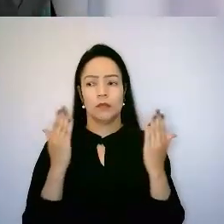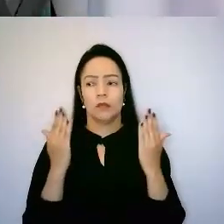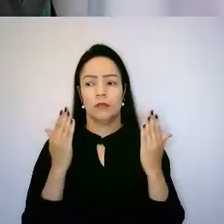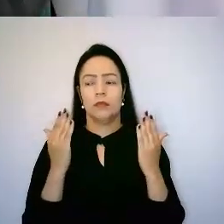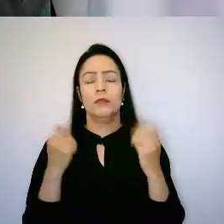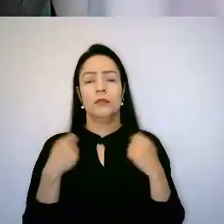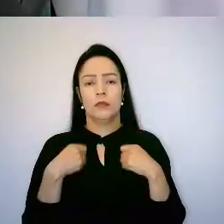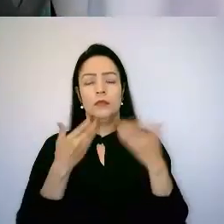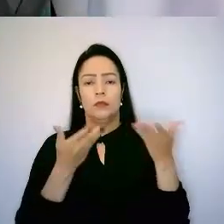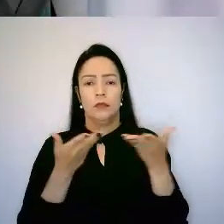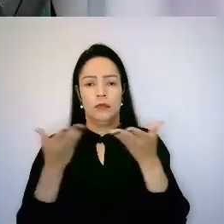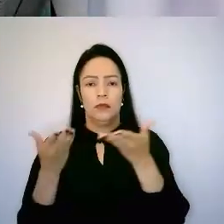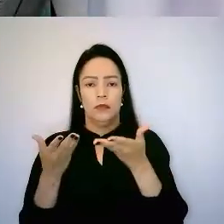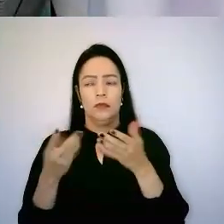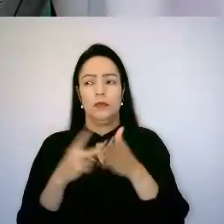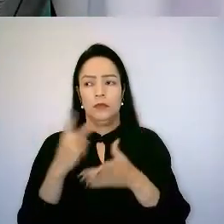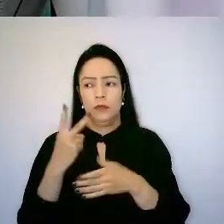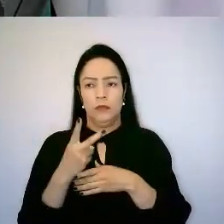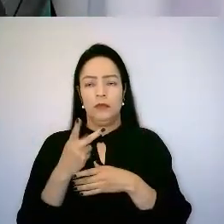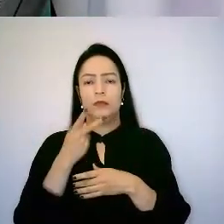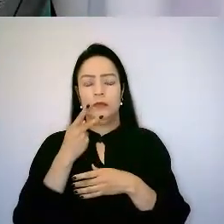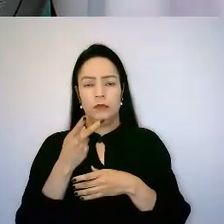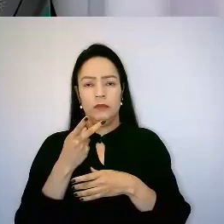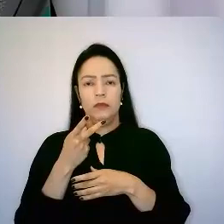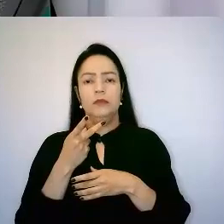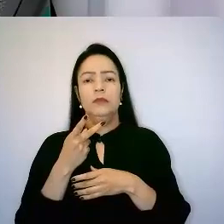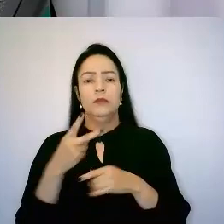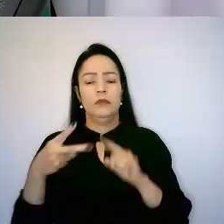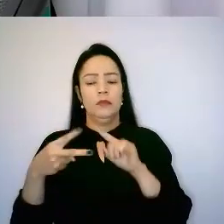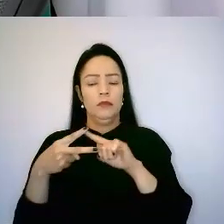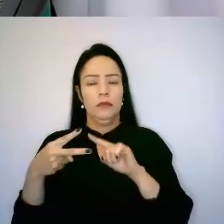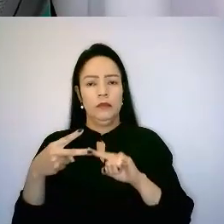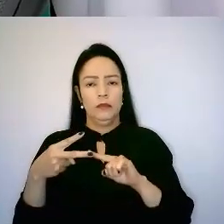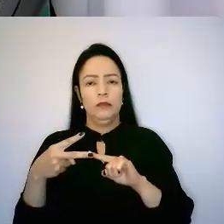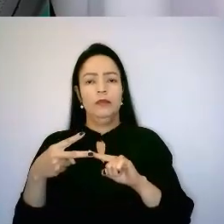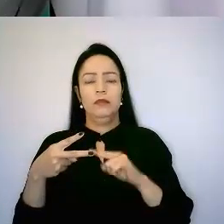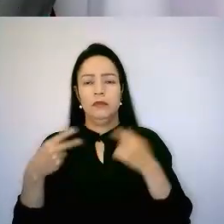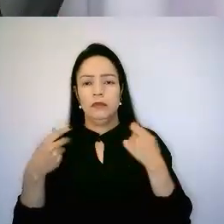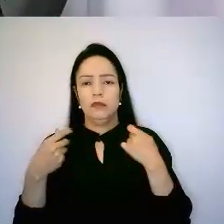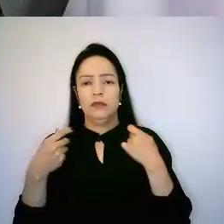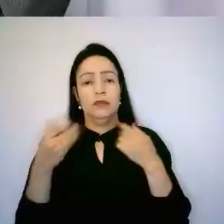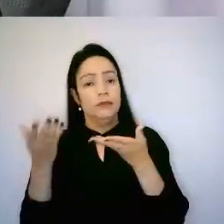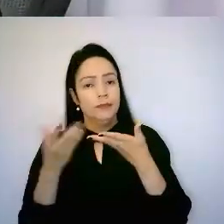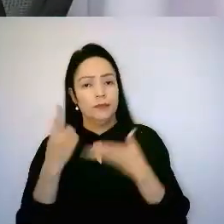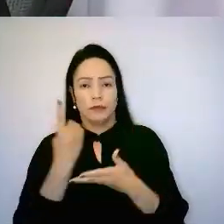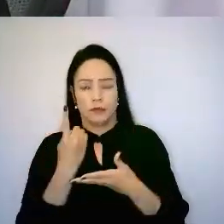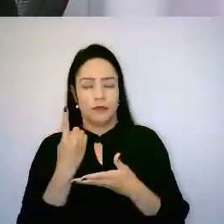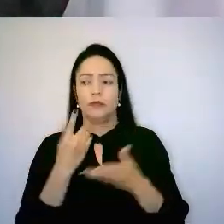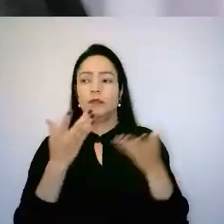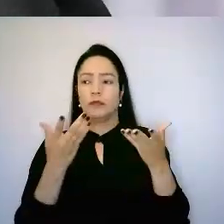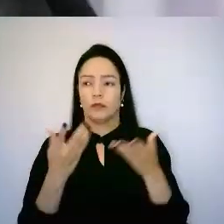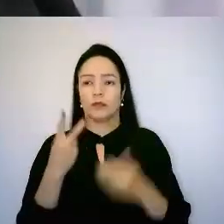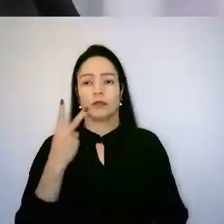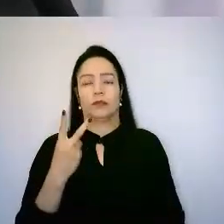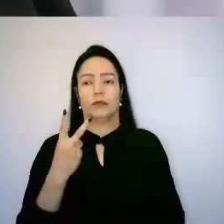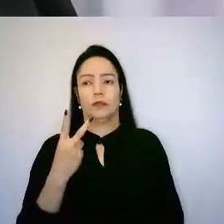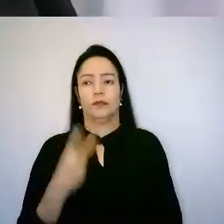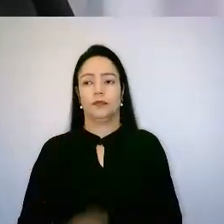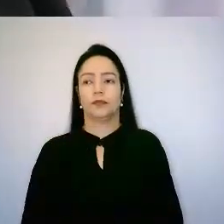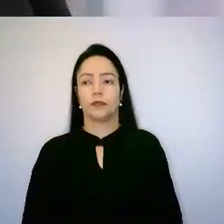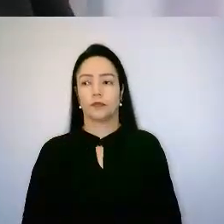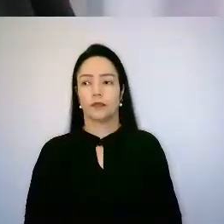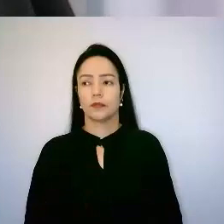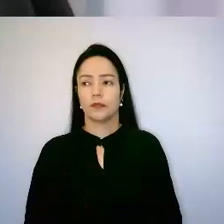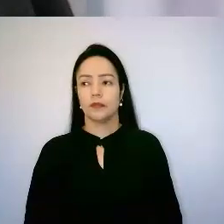se dois afirmam os dois devem não convoca só um convoca os dois porque um vai ser revisor e o outro